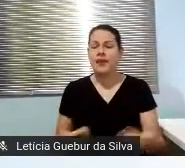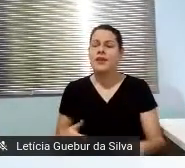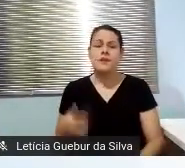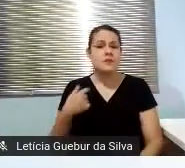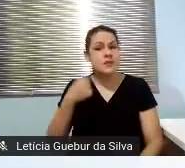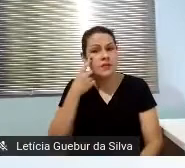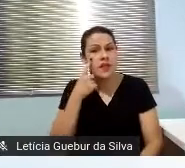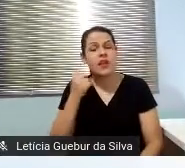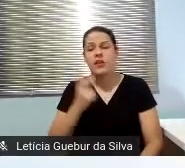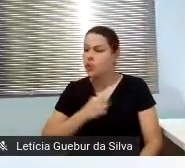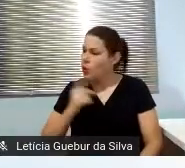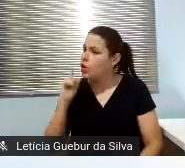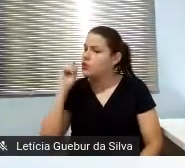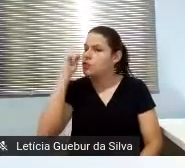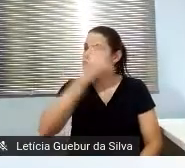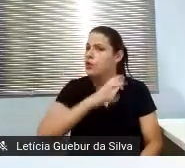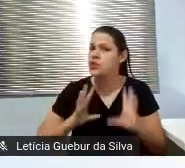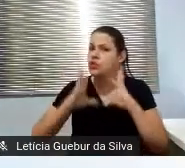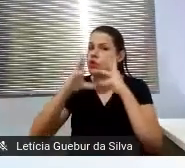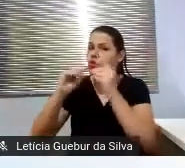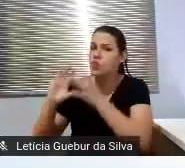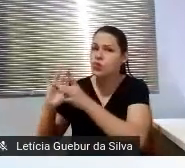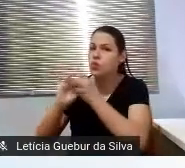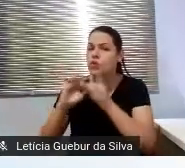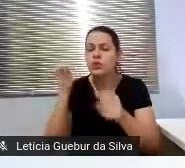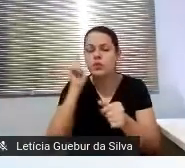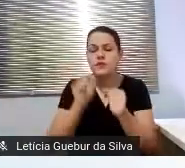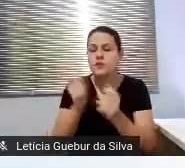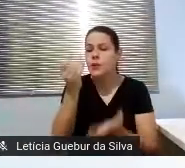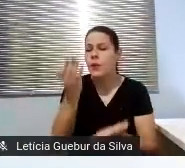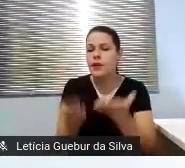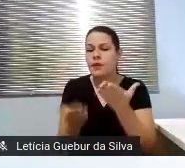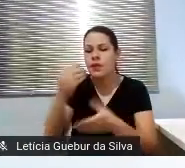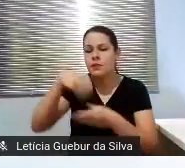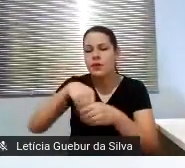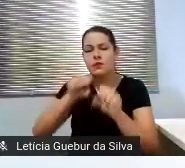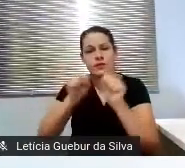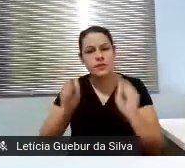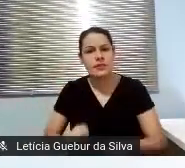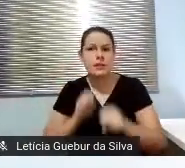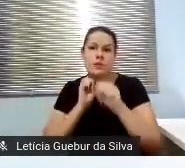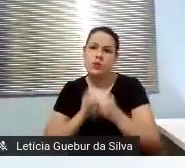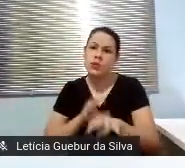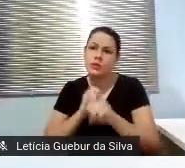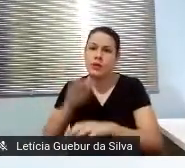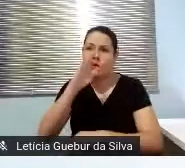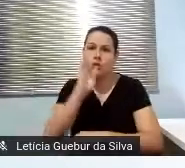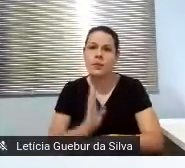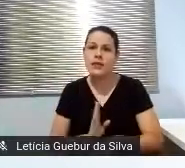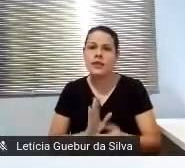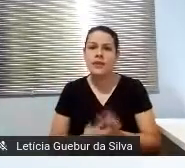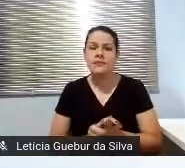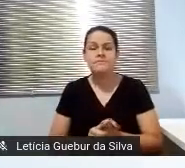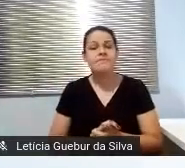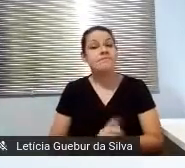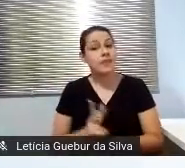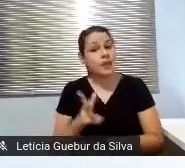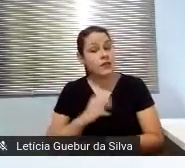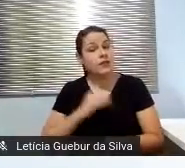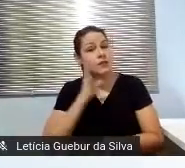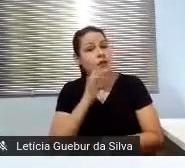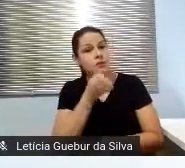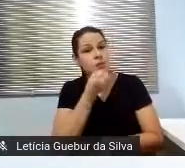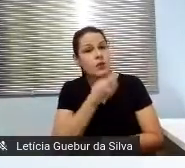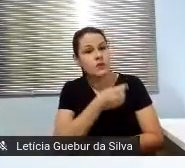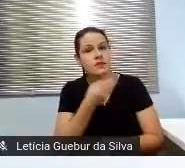a dificuldade de se balancear isso nesse sistema educacional. Não, bem bacana o que você falou, André, porque quando eu